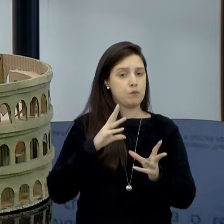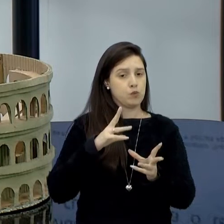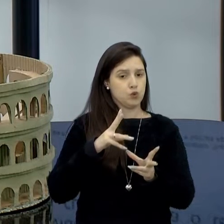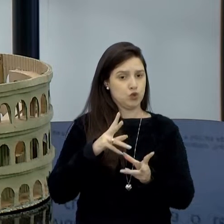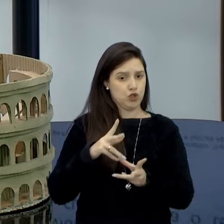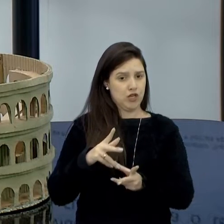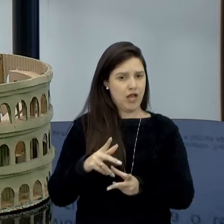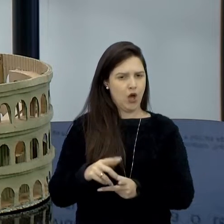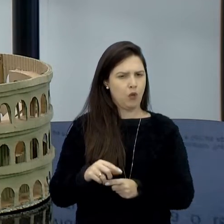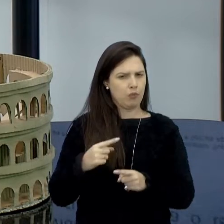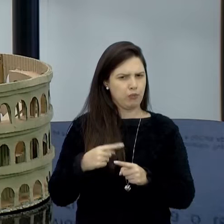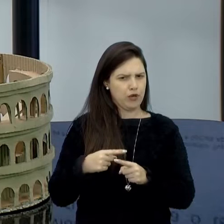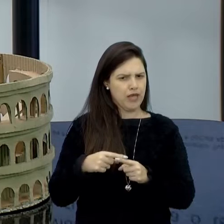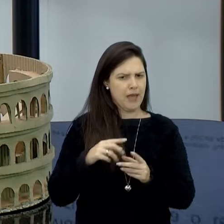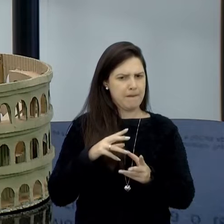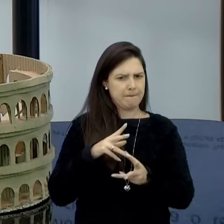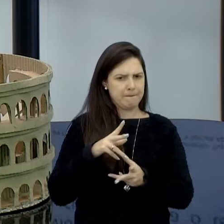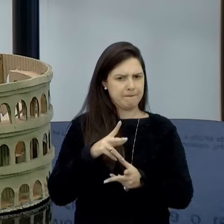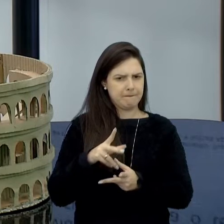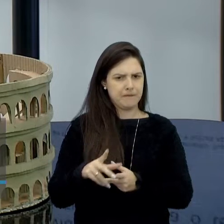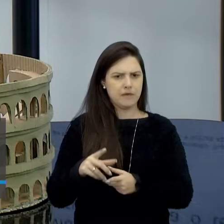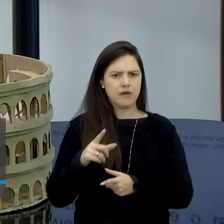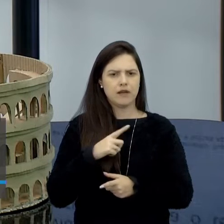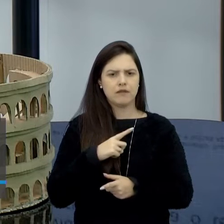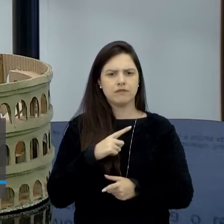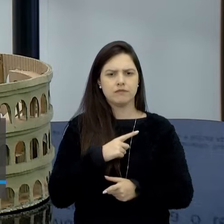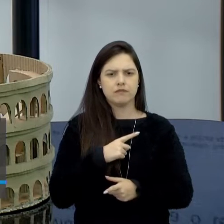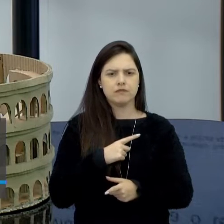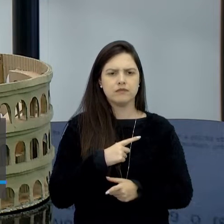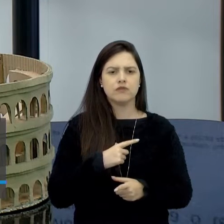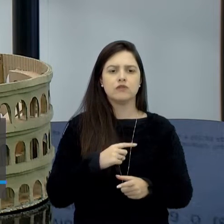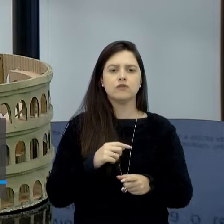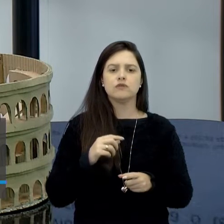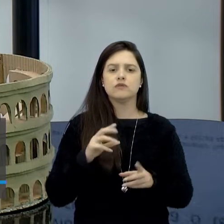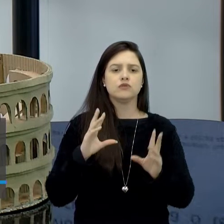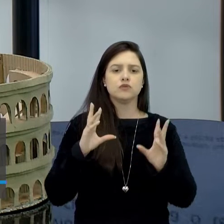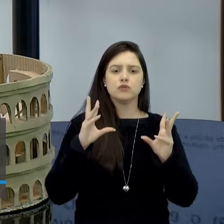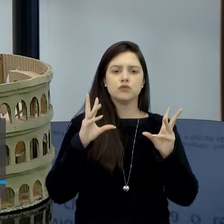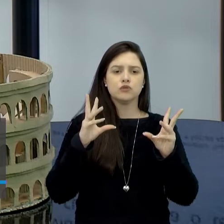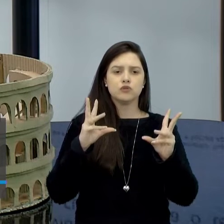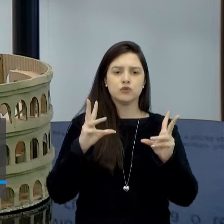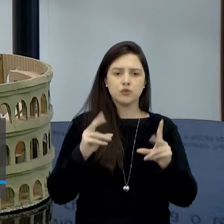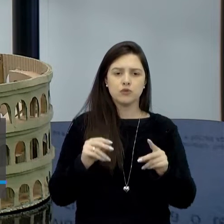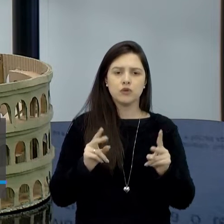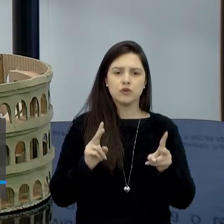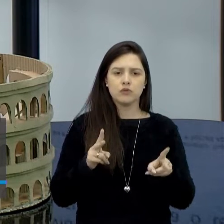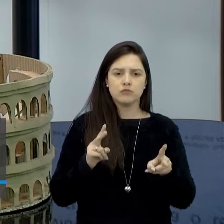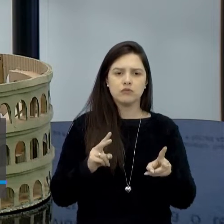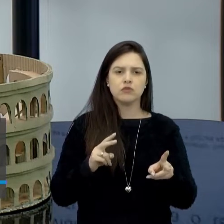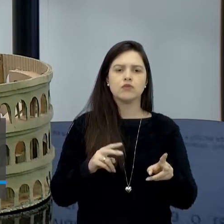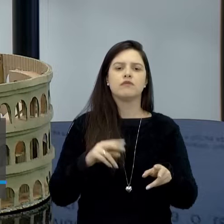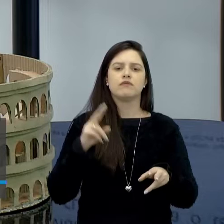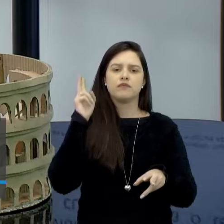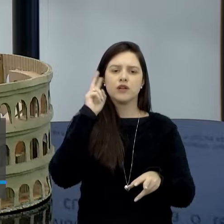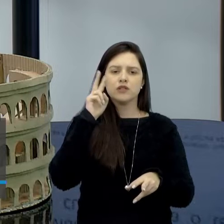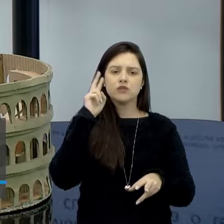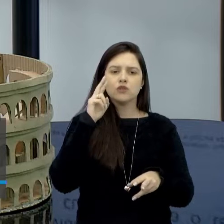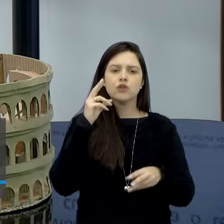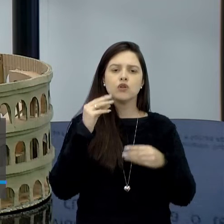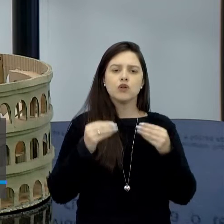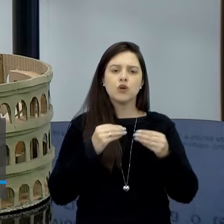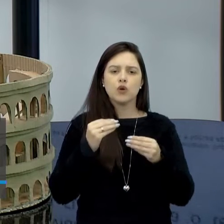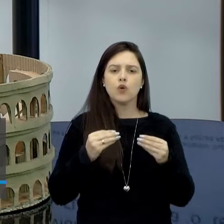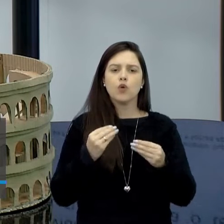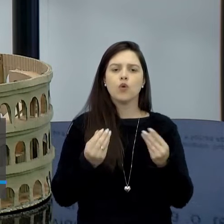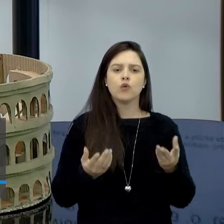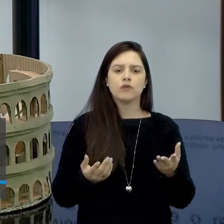Por que eles são mundiais? Porque eles dizem respeito à existência de toda a humanidade. Ele vai contar a história de um povo, mas que diz